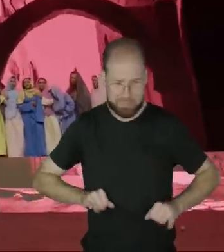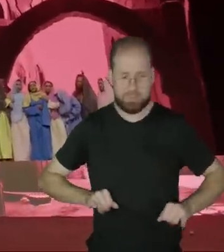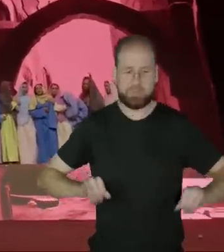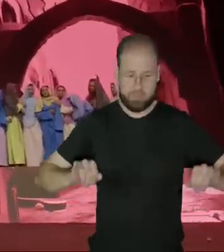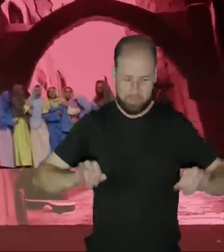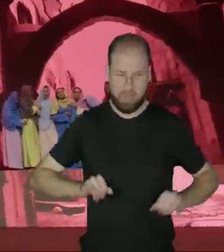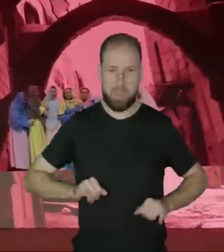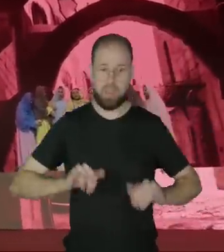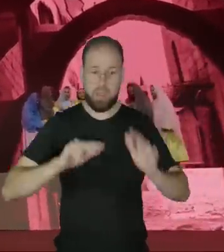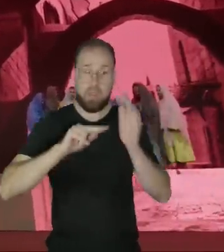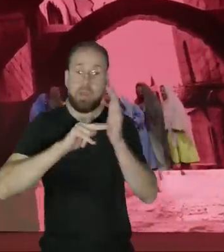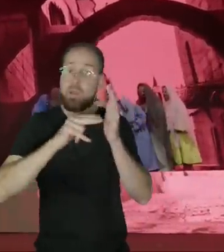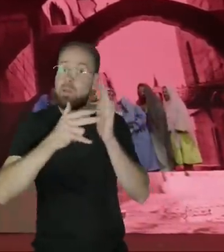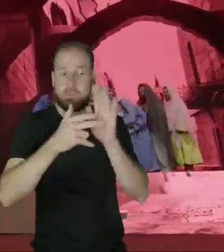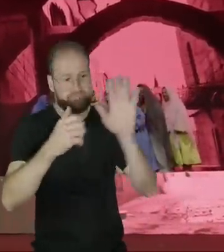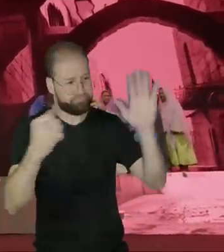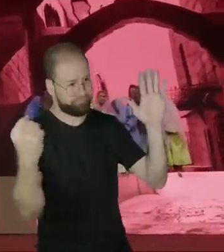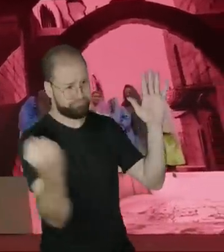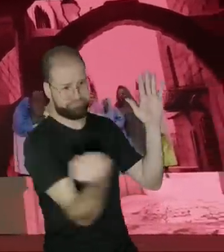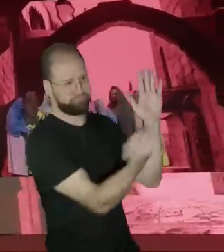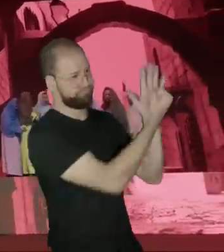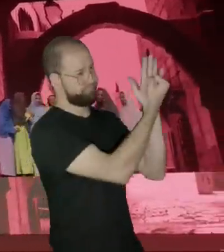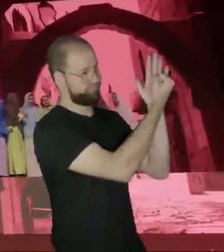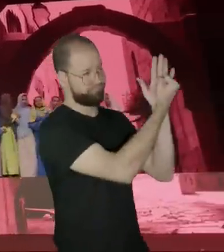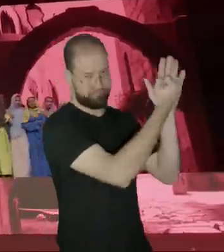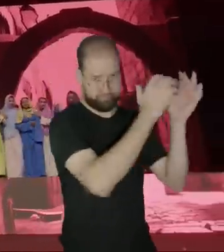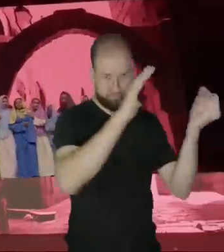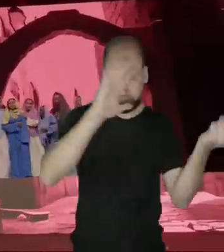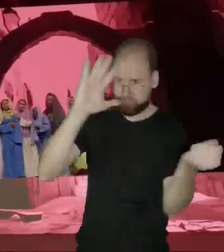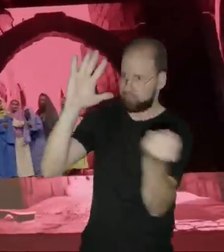ser derramado numa